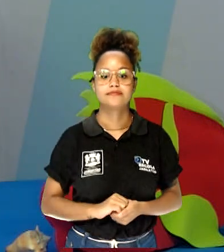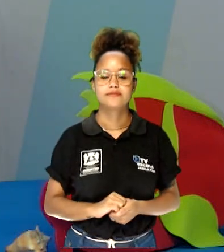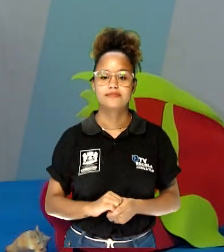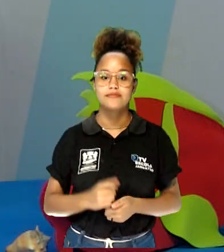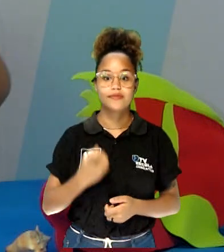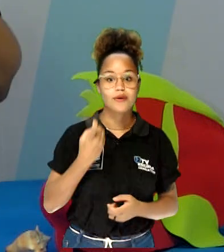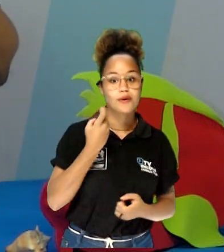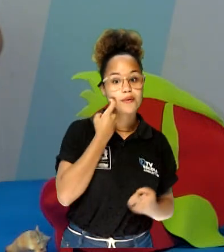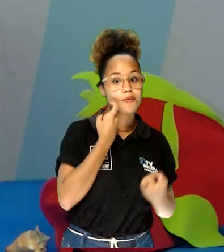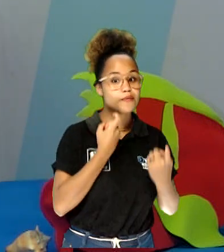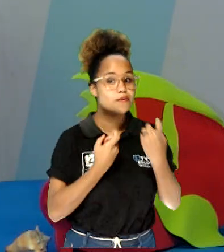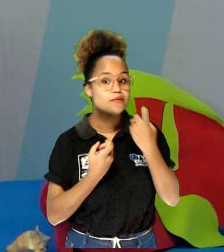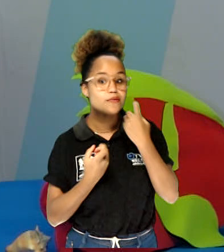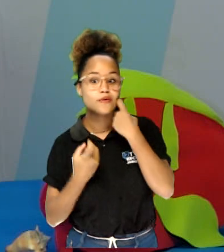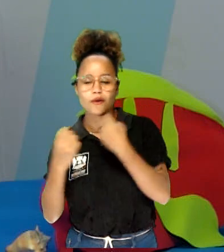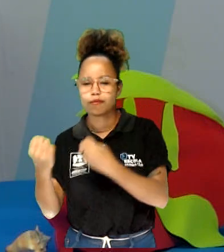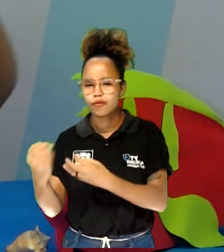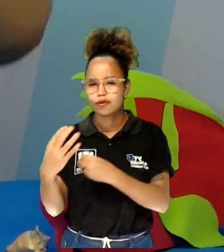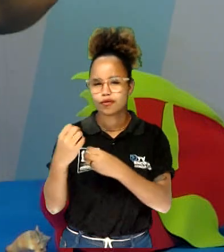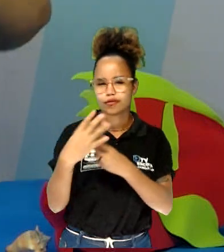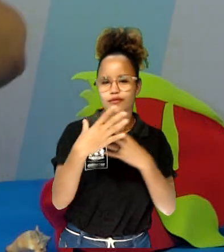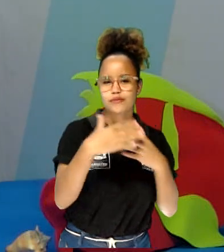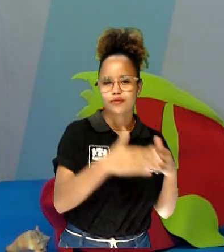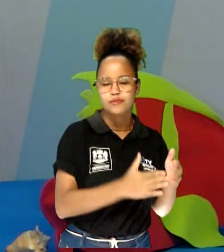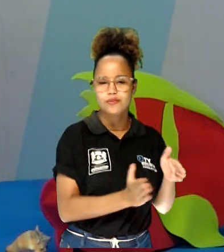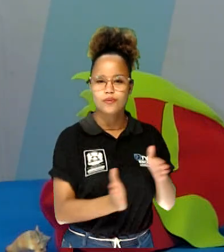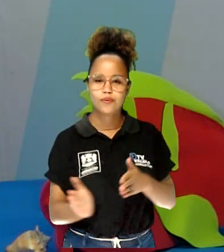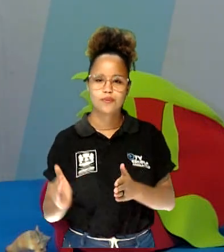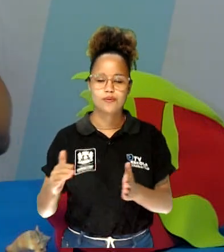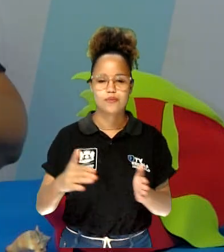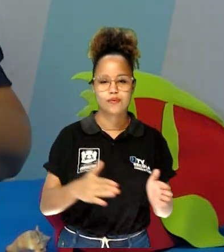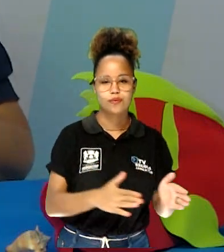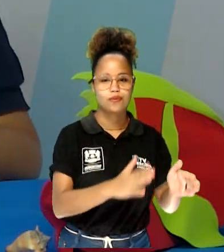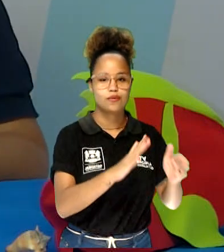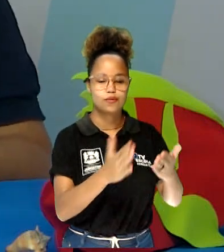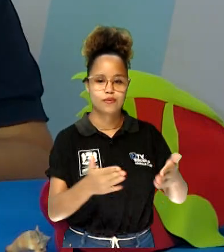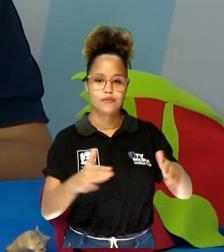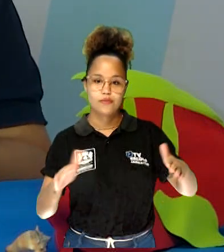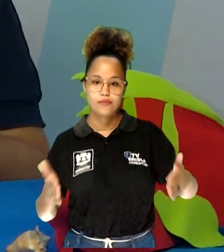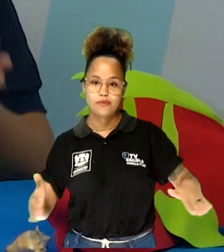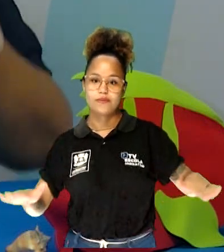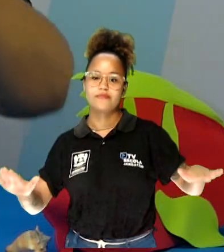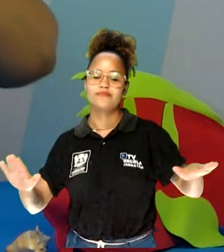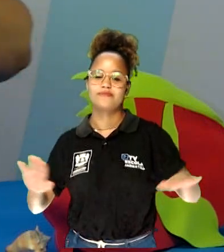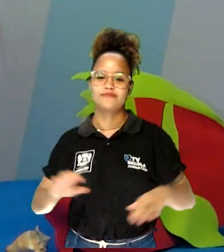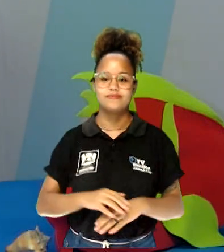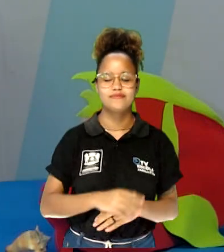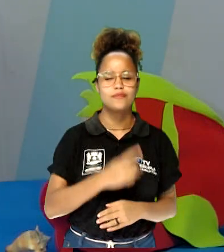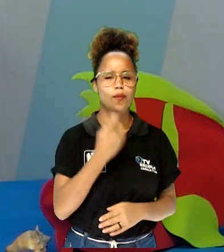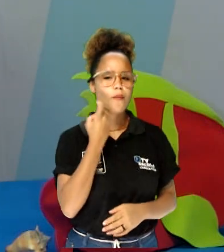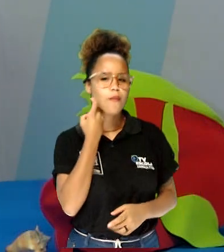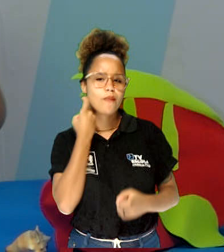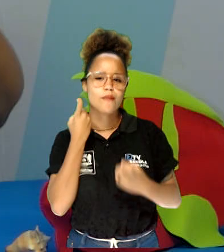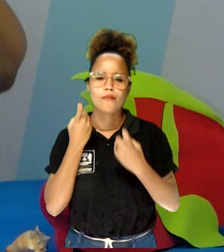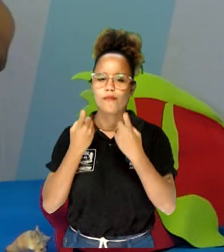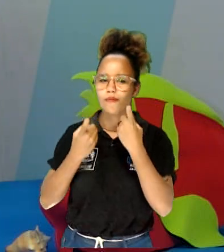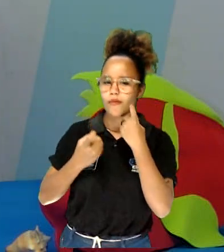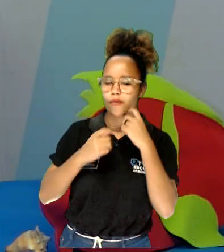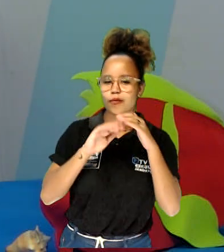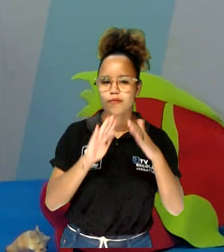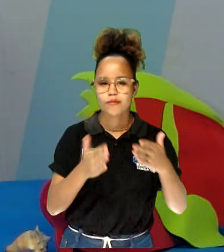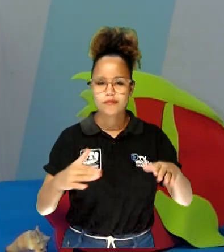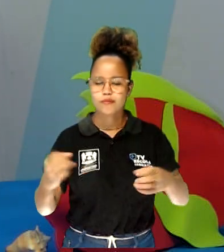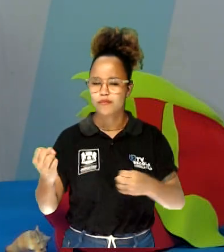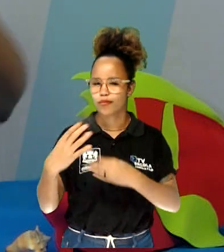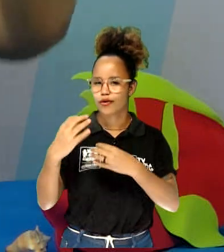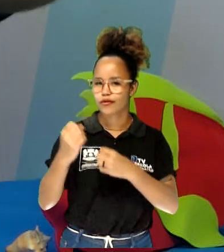Peixinho do mar me ensina a nadar, nadar sobre as ondas pra lá e pra cá. Peixinho do mar me